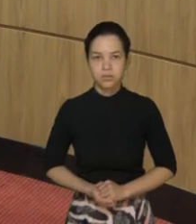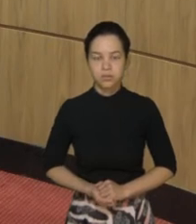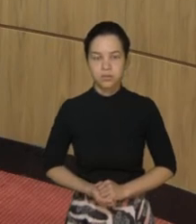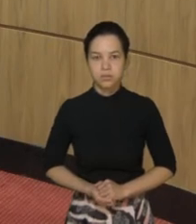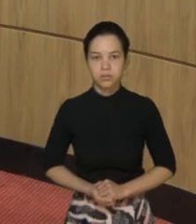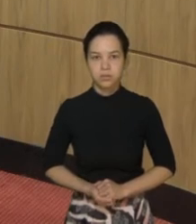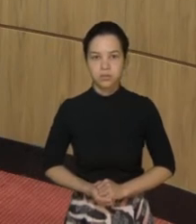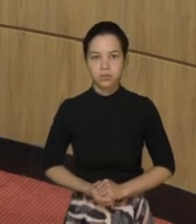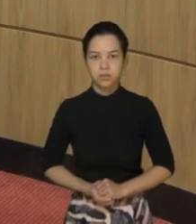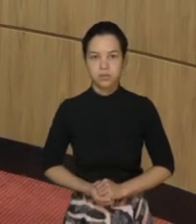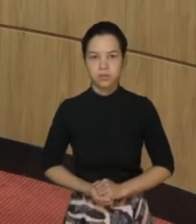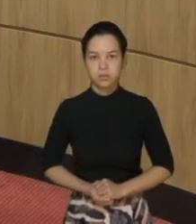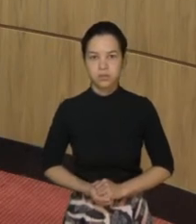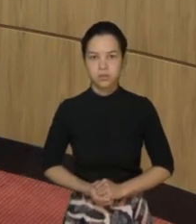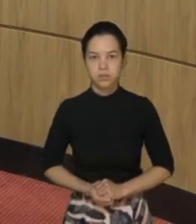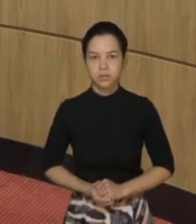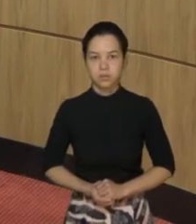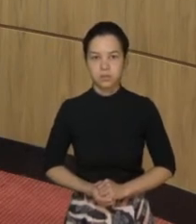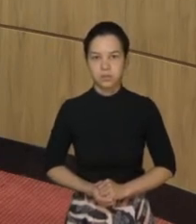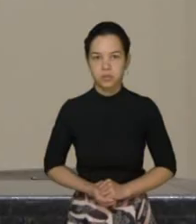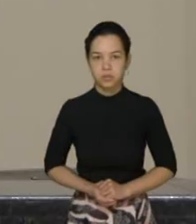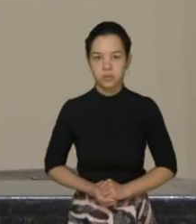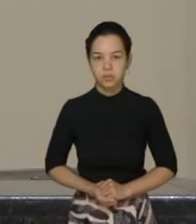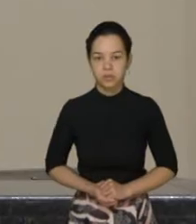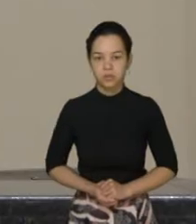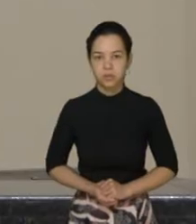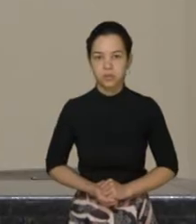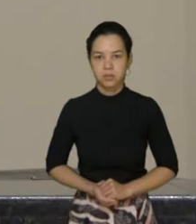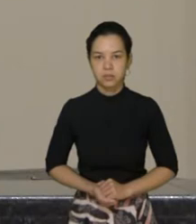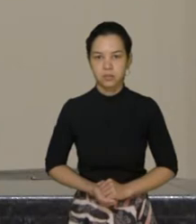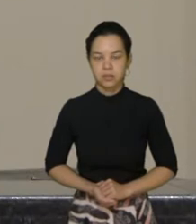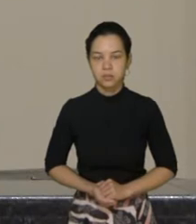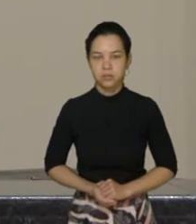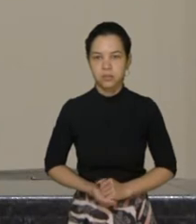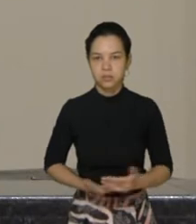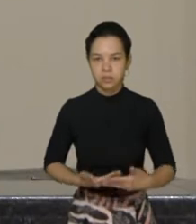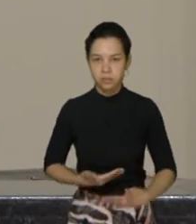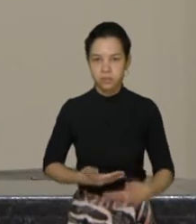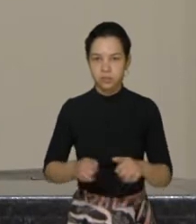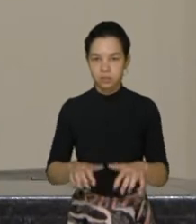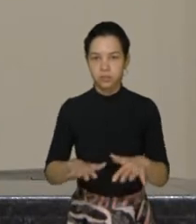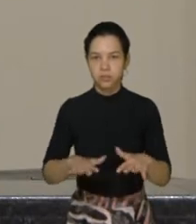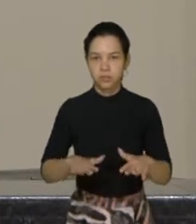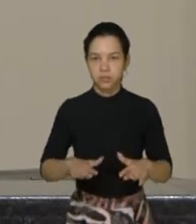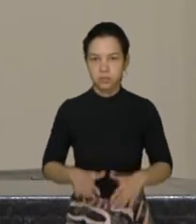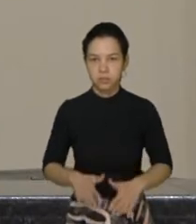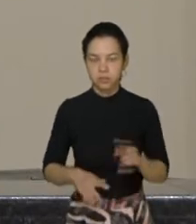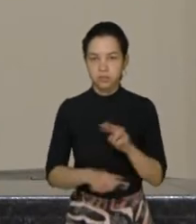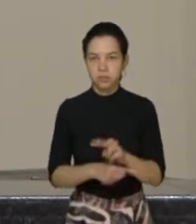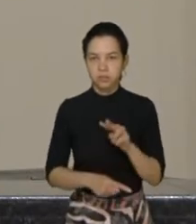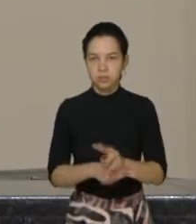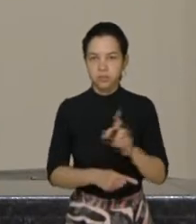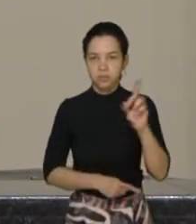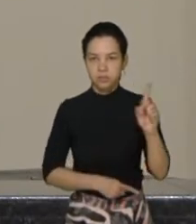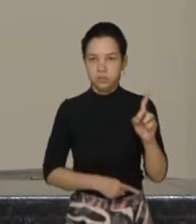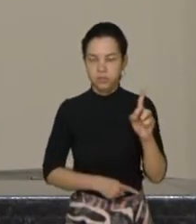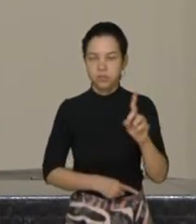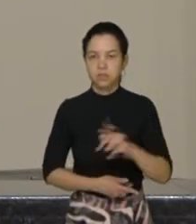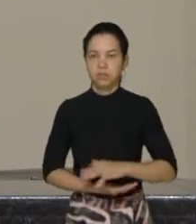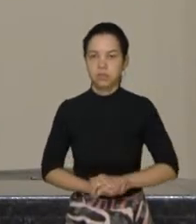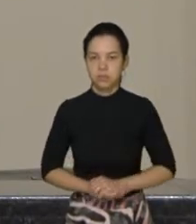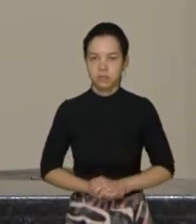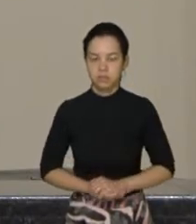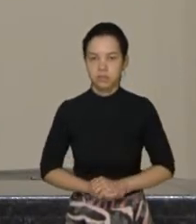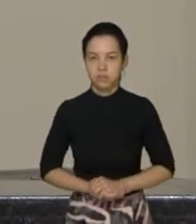Dando um bom dia a todos, sob a proteção de Deus, declaro aberta a